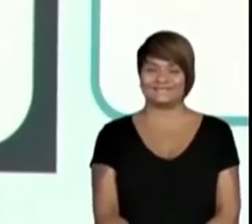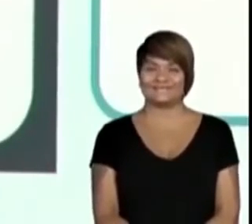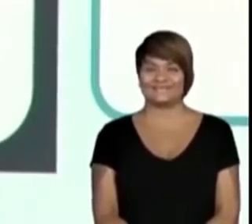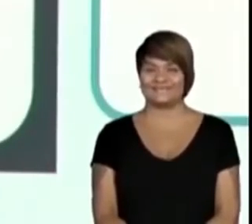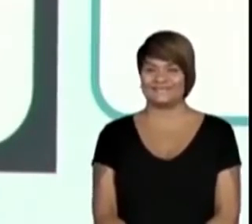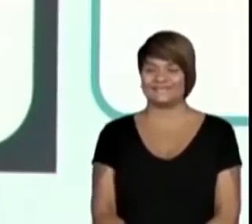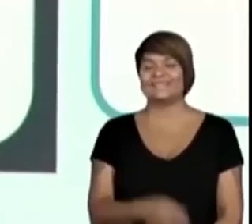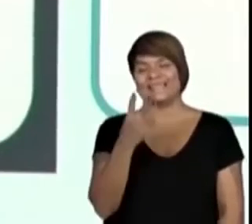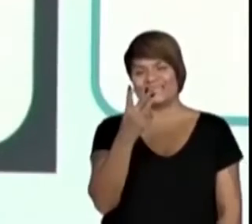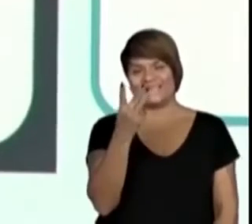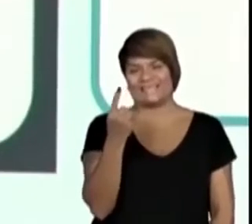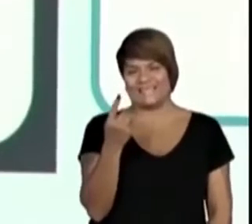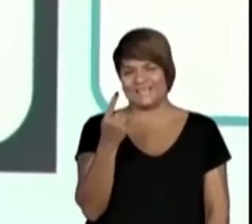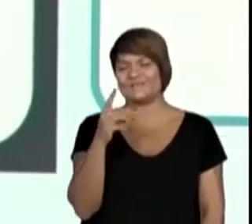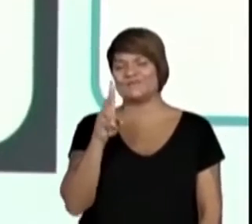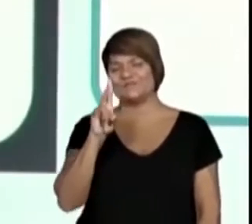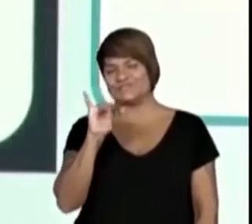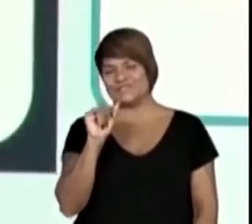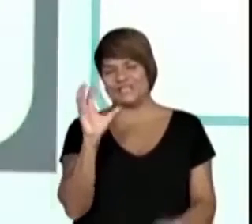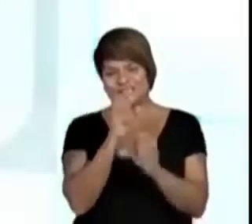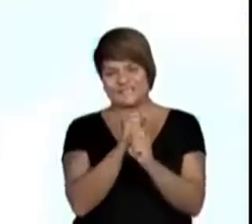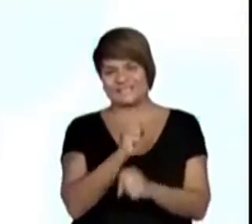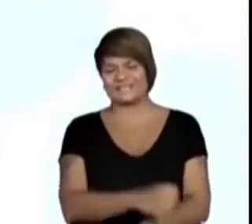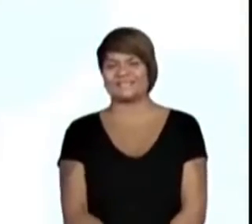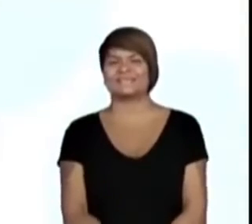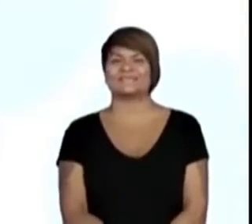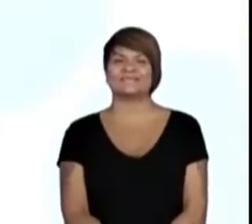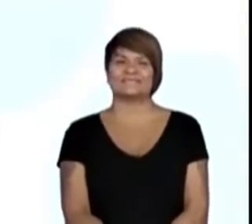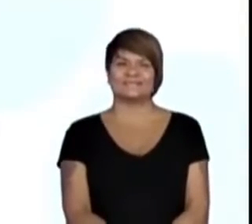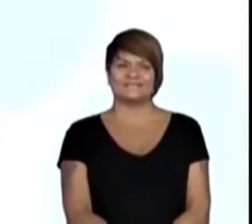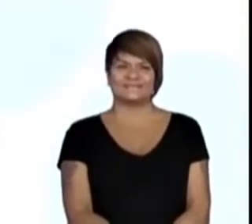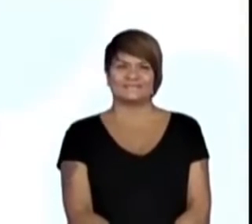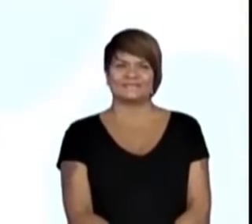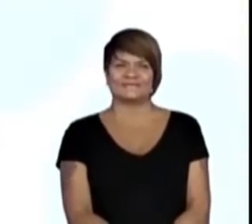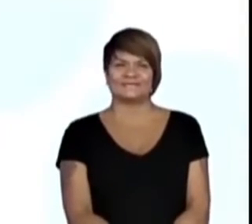Tcharãs! 31 dias, galera. Muito bem.